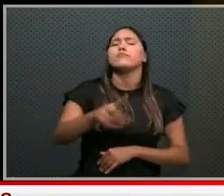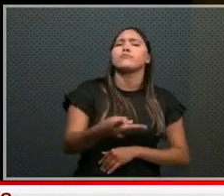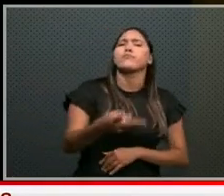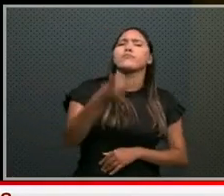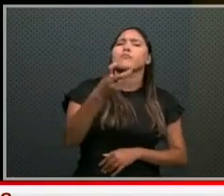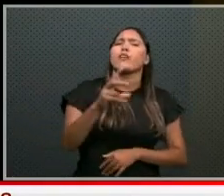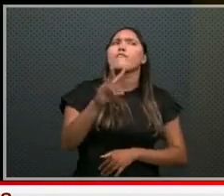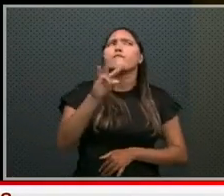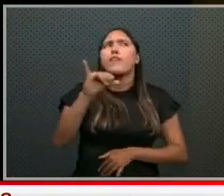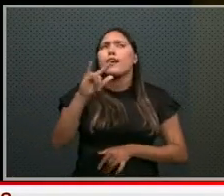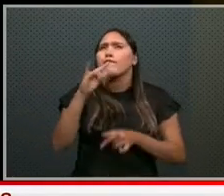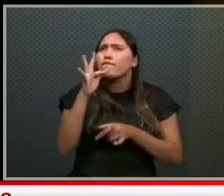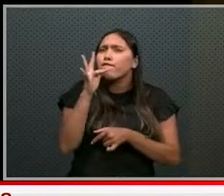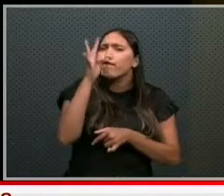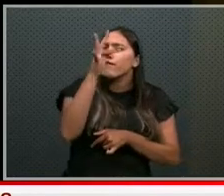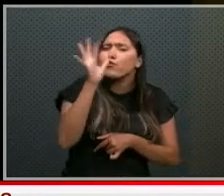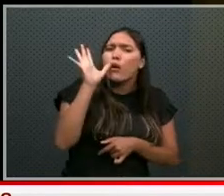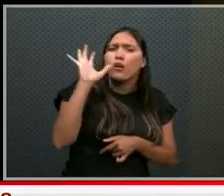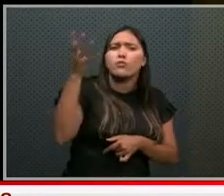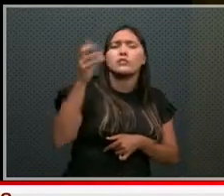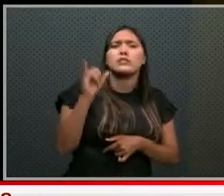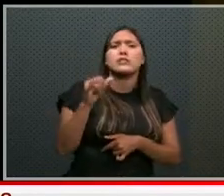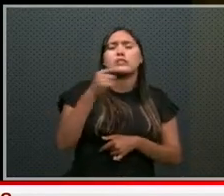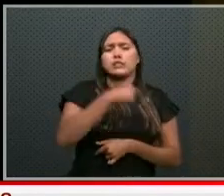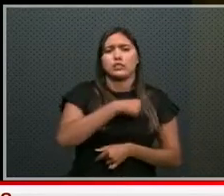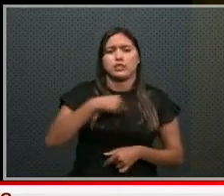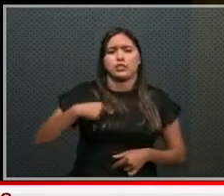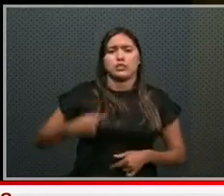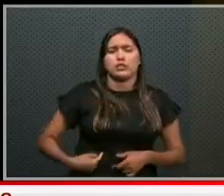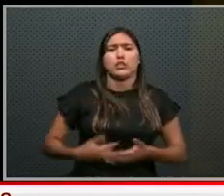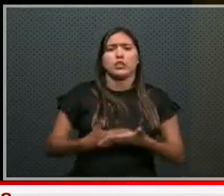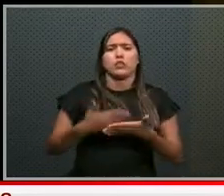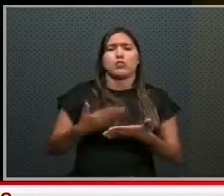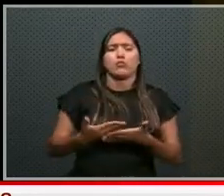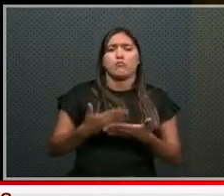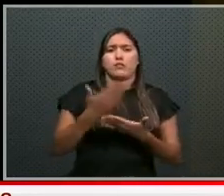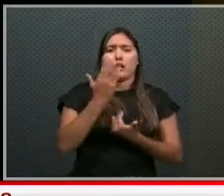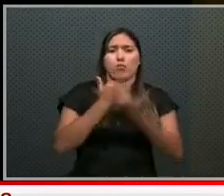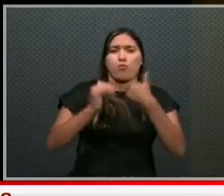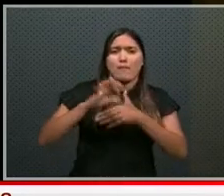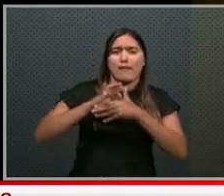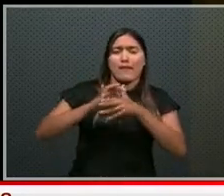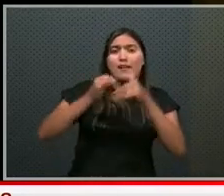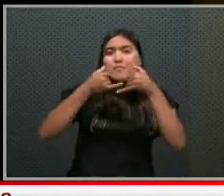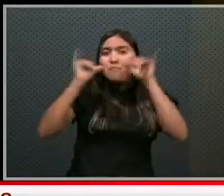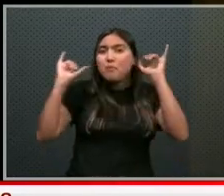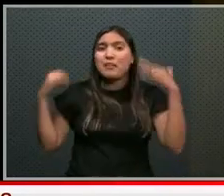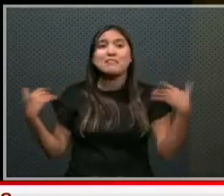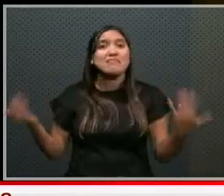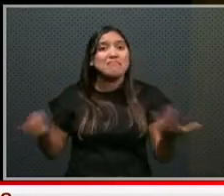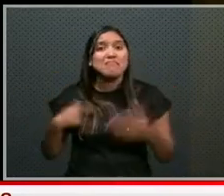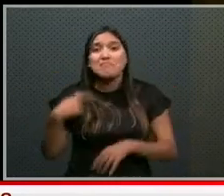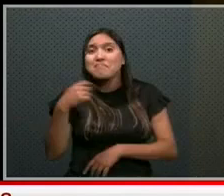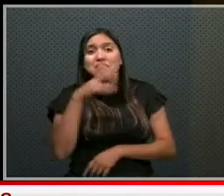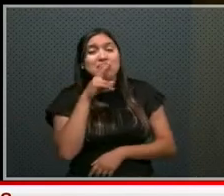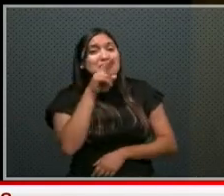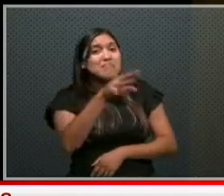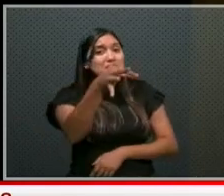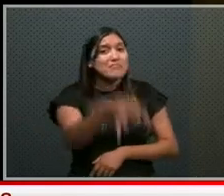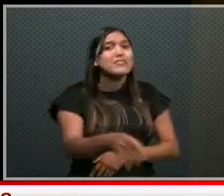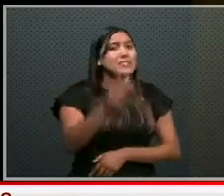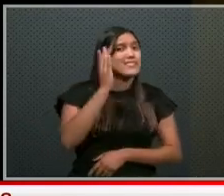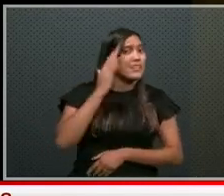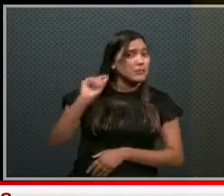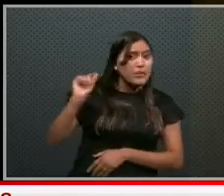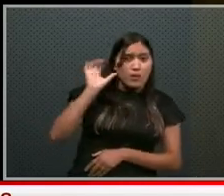vai acontecer se o chinês começar a comer carne de boi Então não precisa responder para vocês Você já sabe o que é que